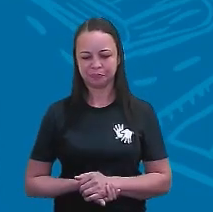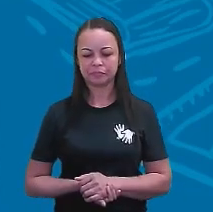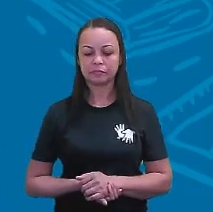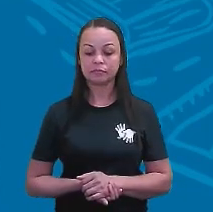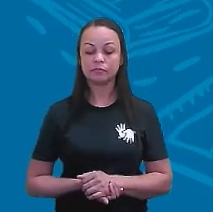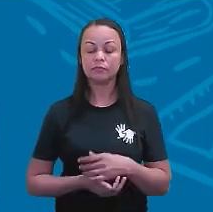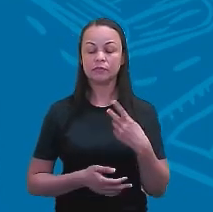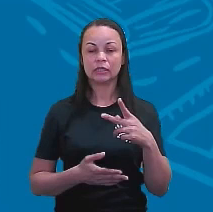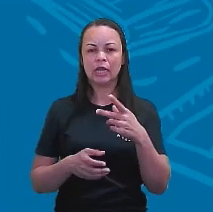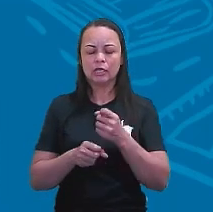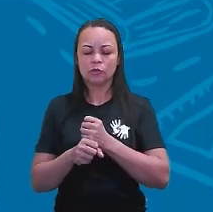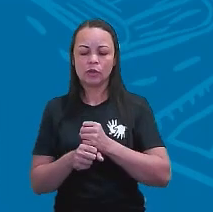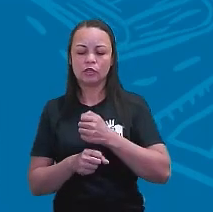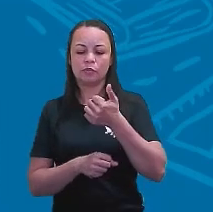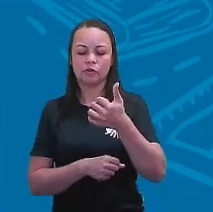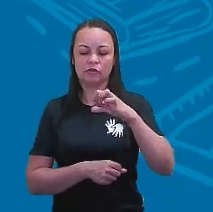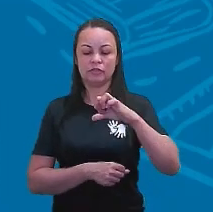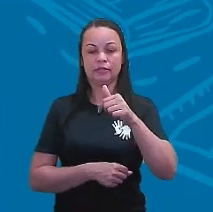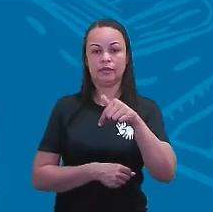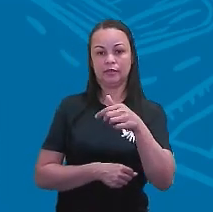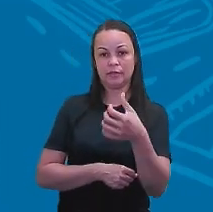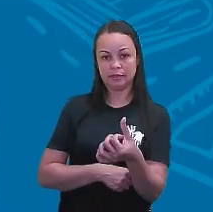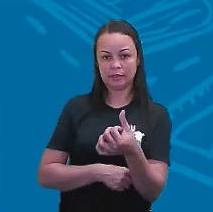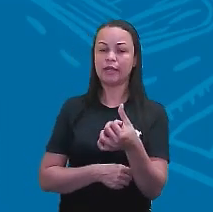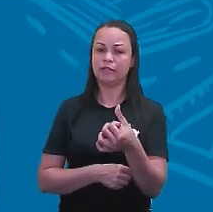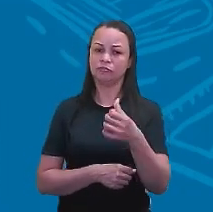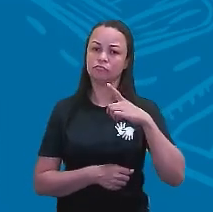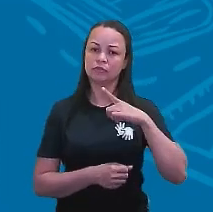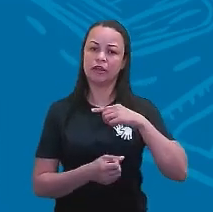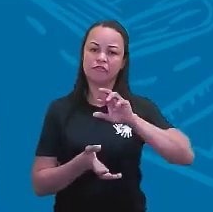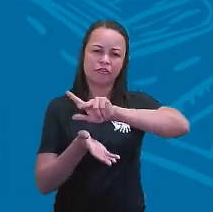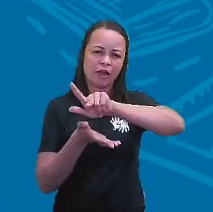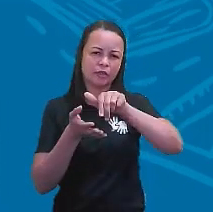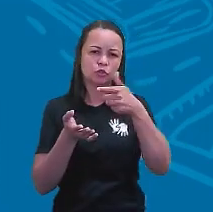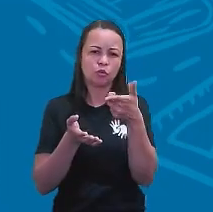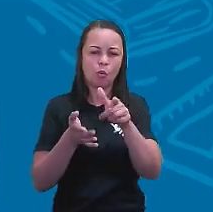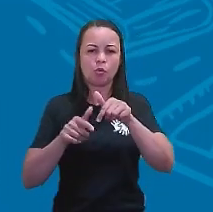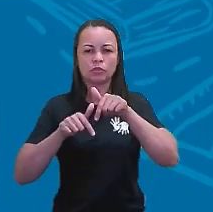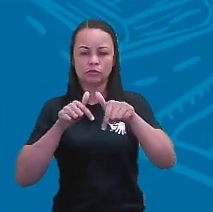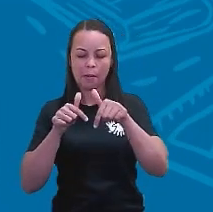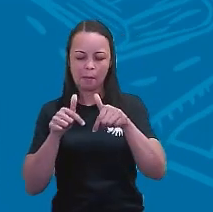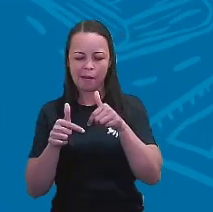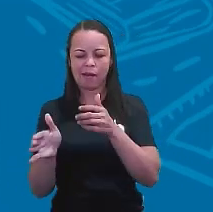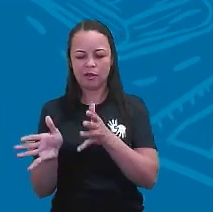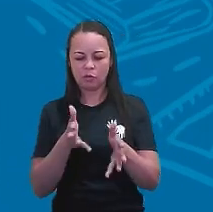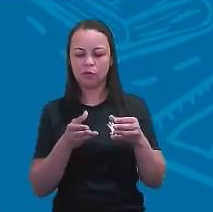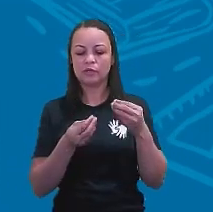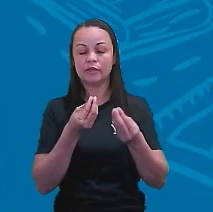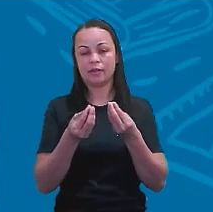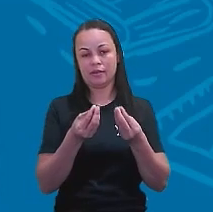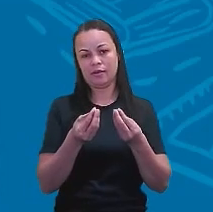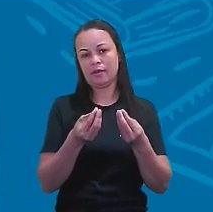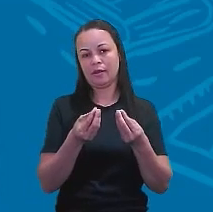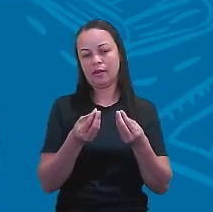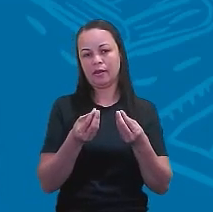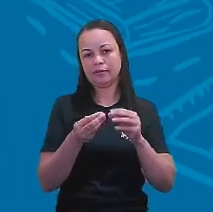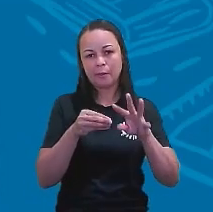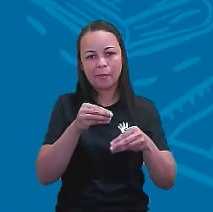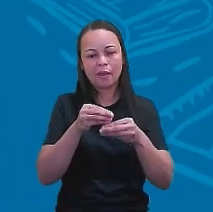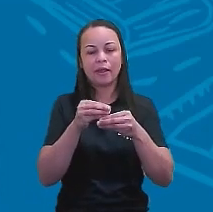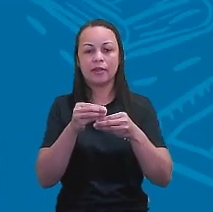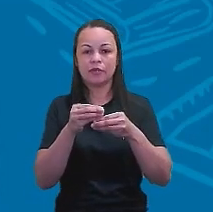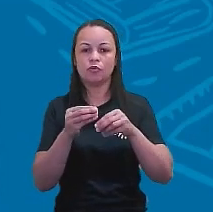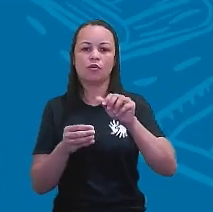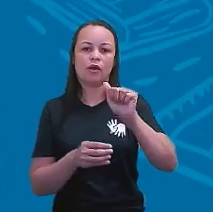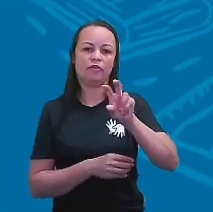aconteceu traduções de suas obras, inclusive o recente que a gente está falando agora, que é o Avalovara, em